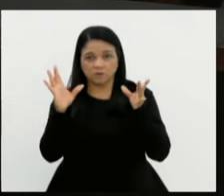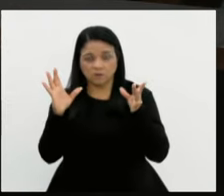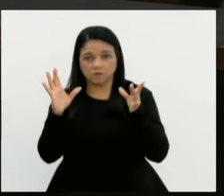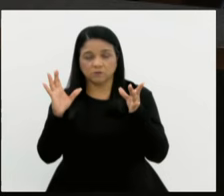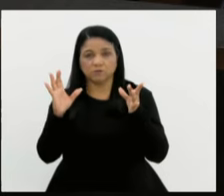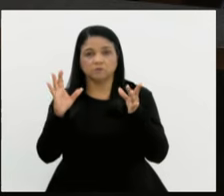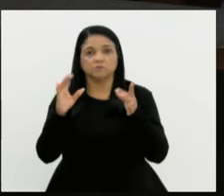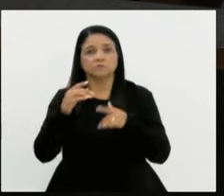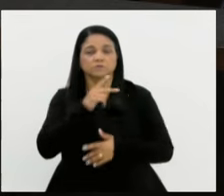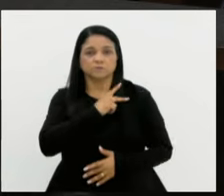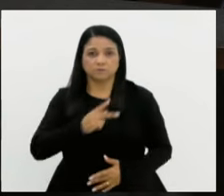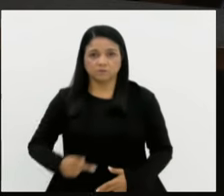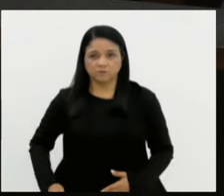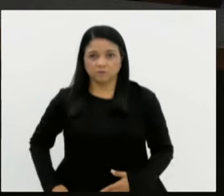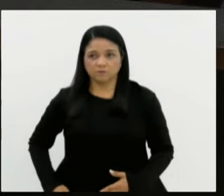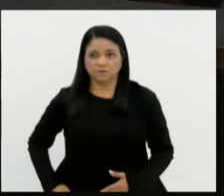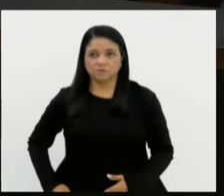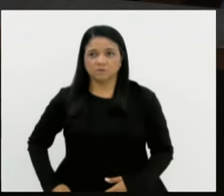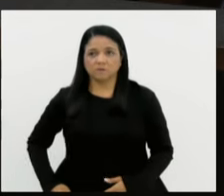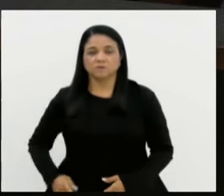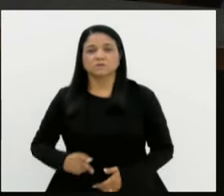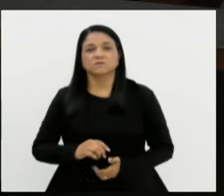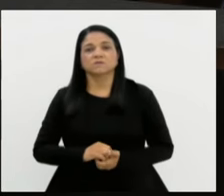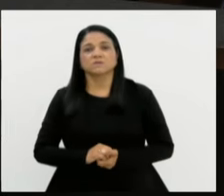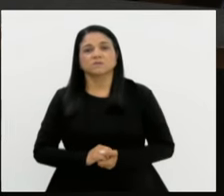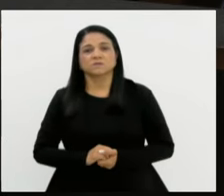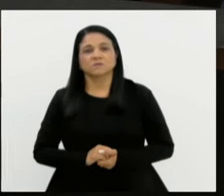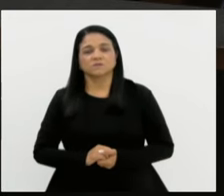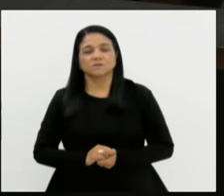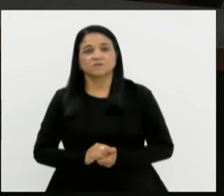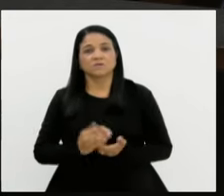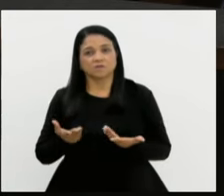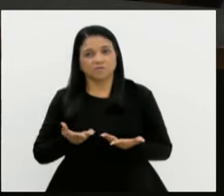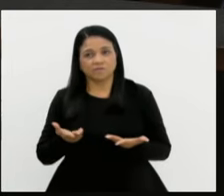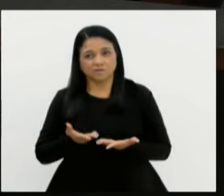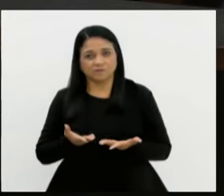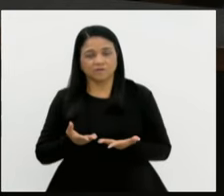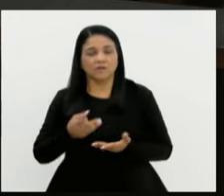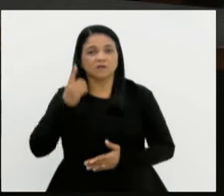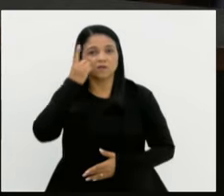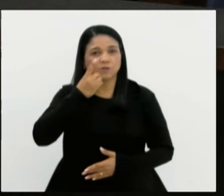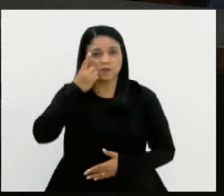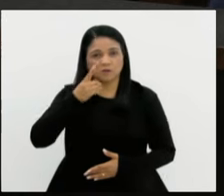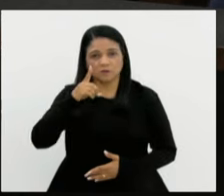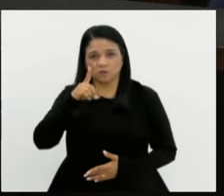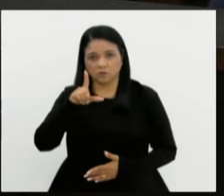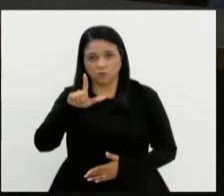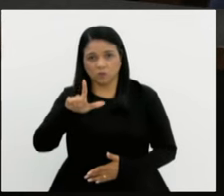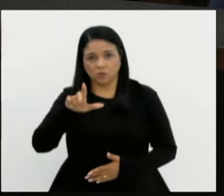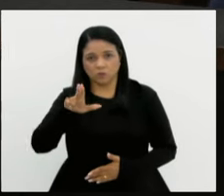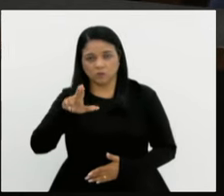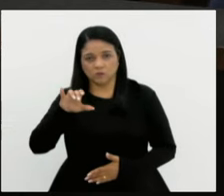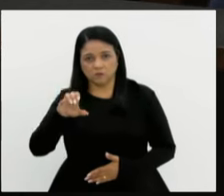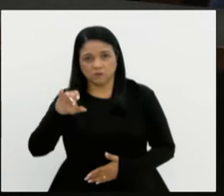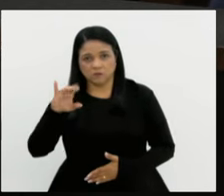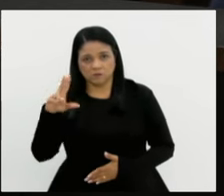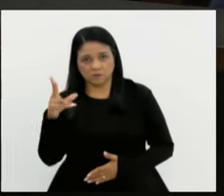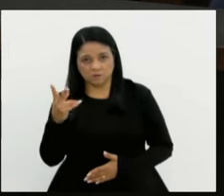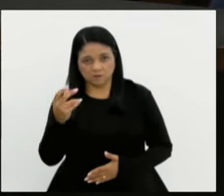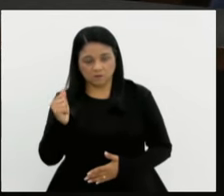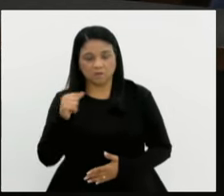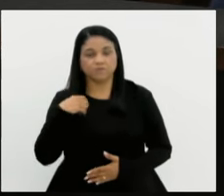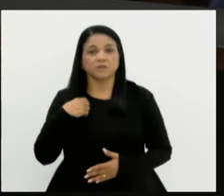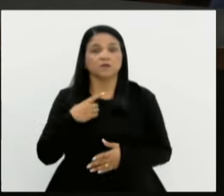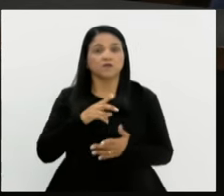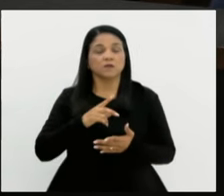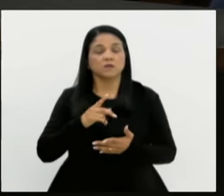presidência. Linha B. Facultar a excelentíssima senhora deputada Lucinha ou os seus eminentes